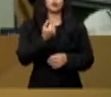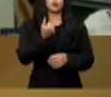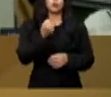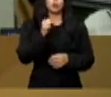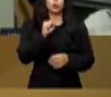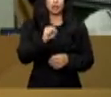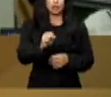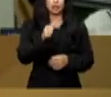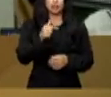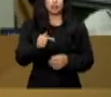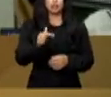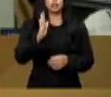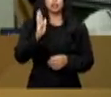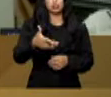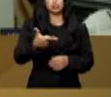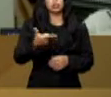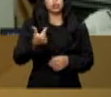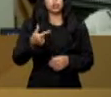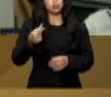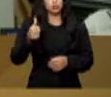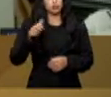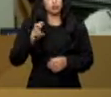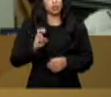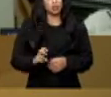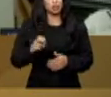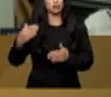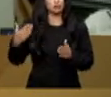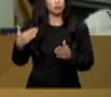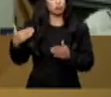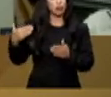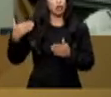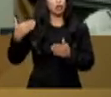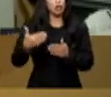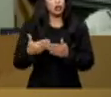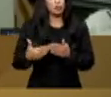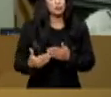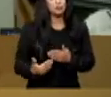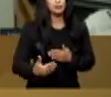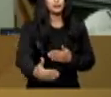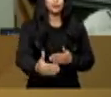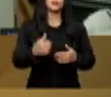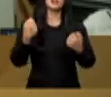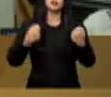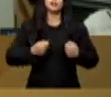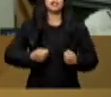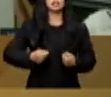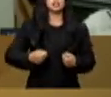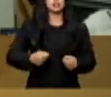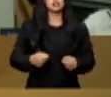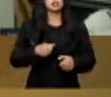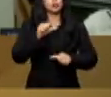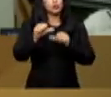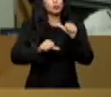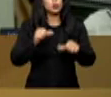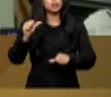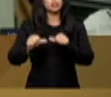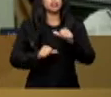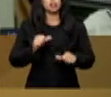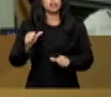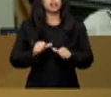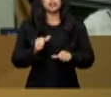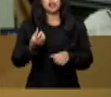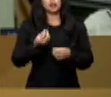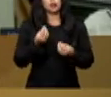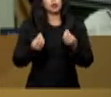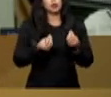2015, destacando desde aquele momento a importância de se modernizar a repartição de receitas